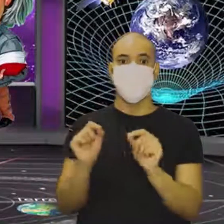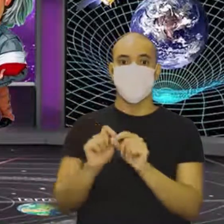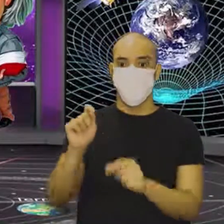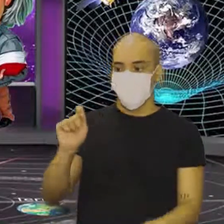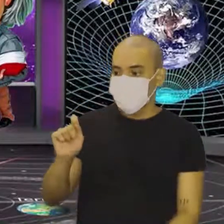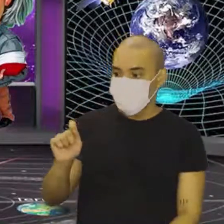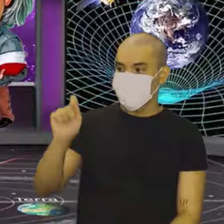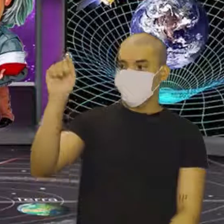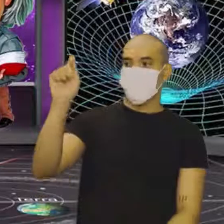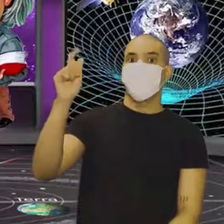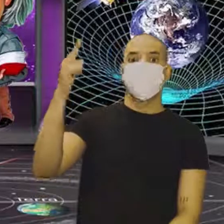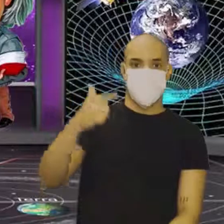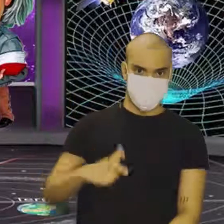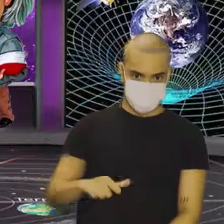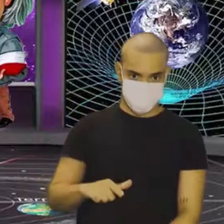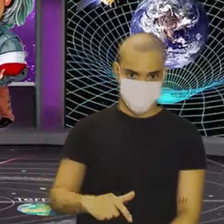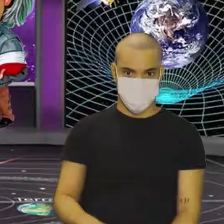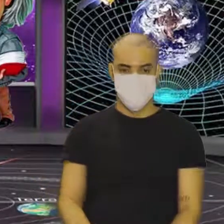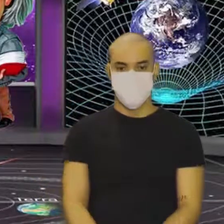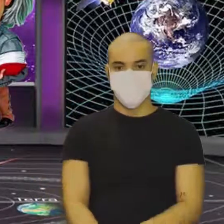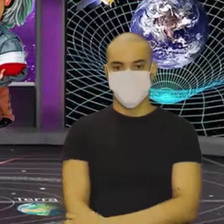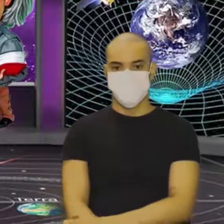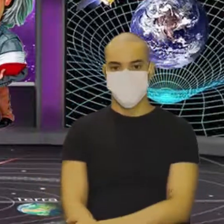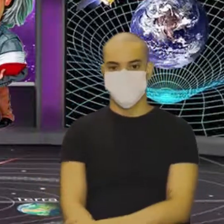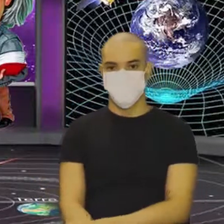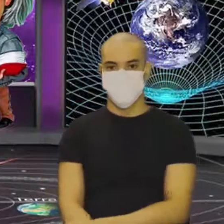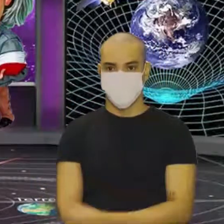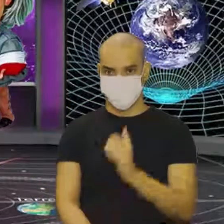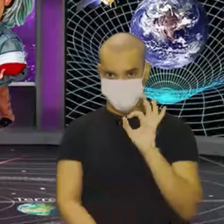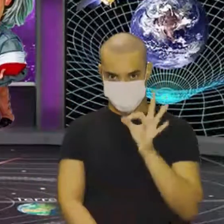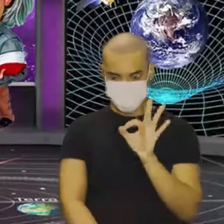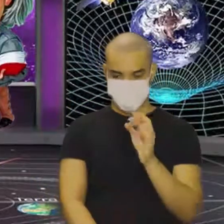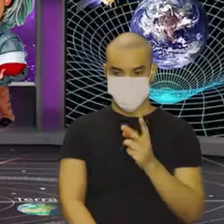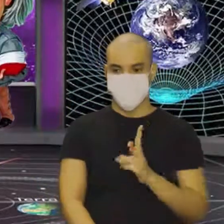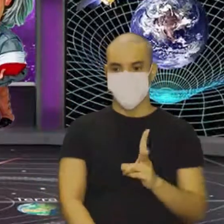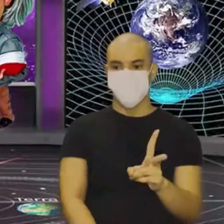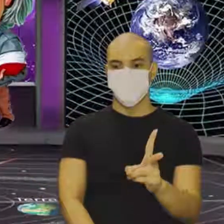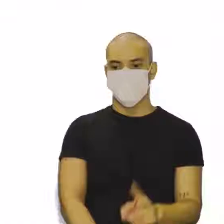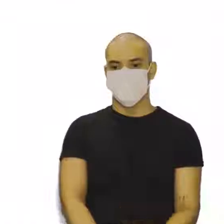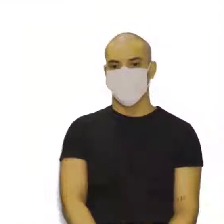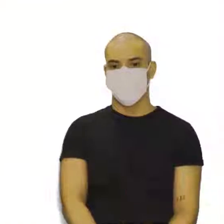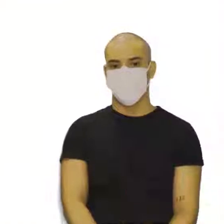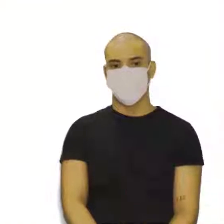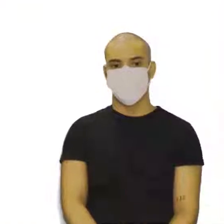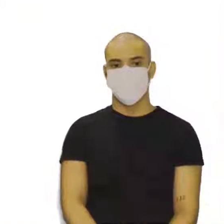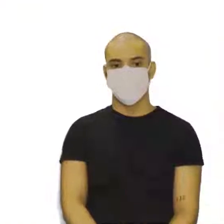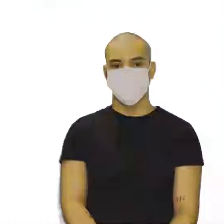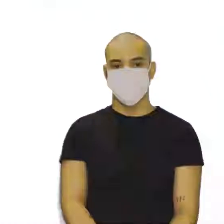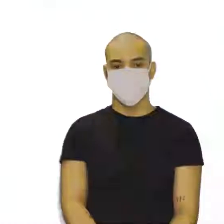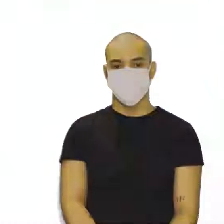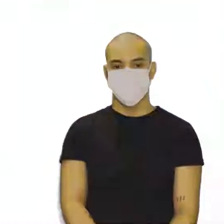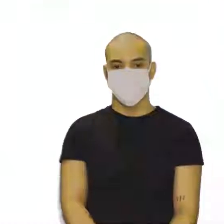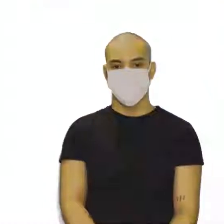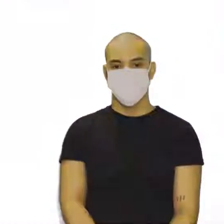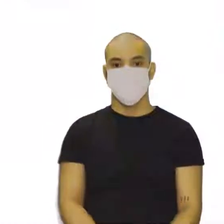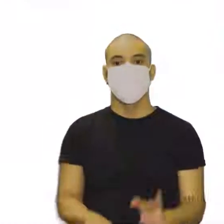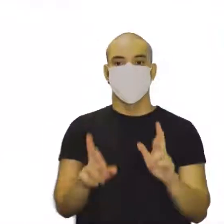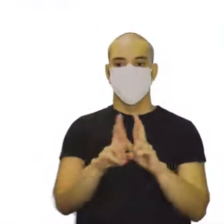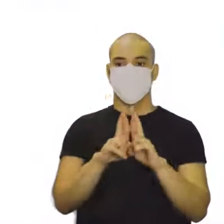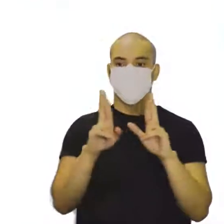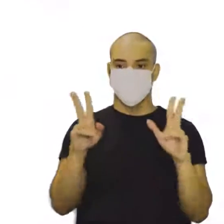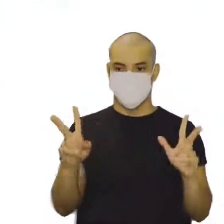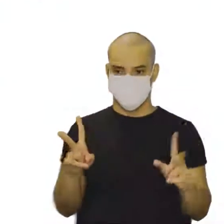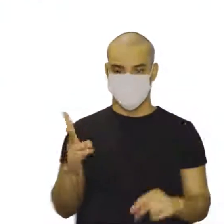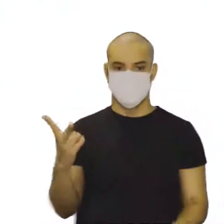lá e armo ele de novo, ok? Entendido isso? Vamos continuar, olha só. Então, a